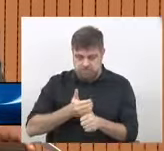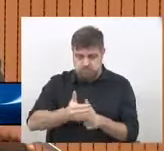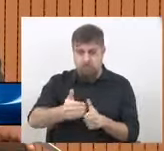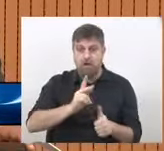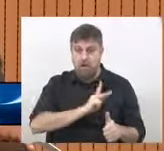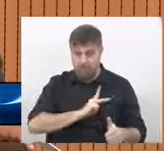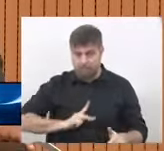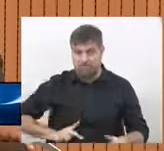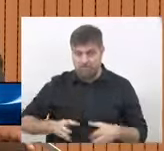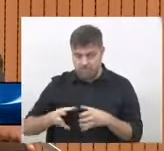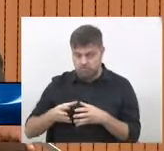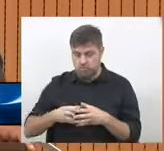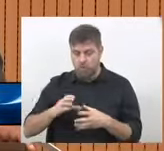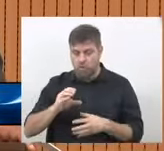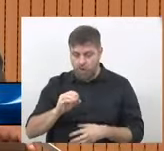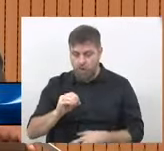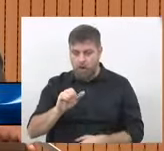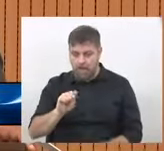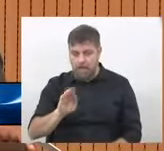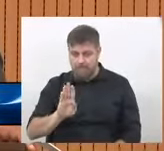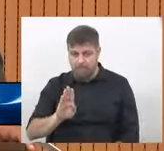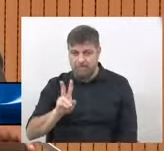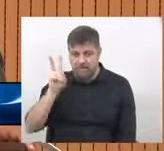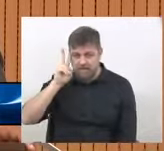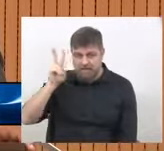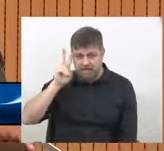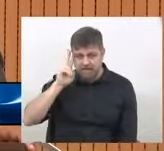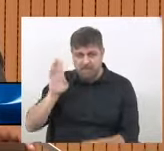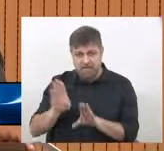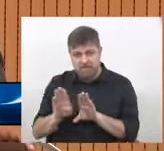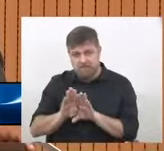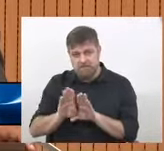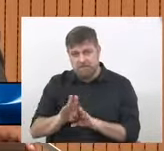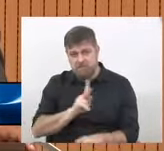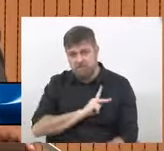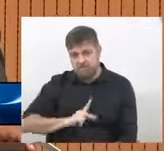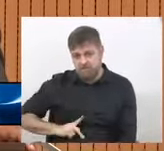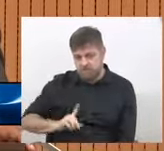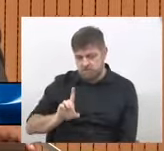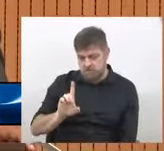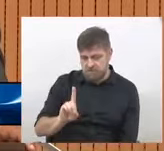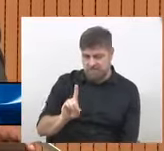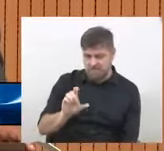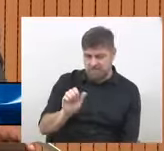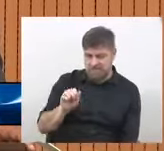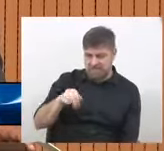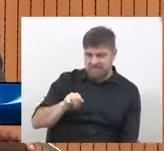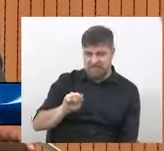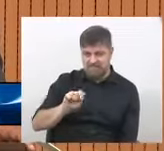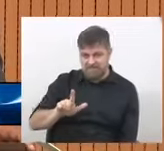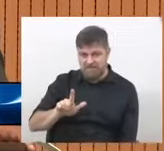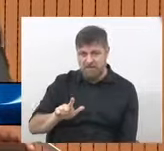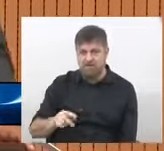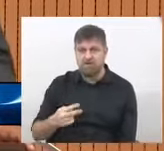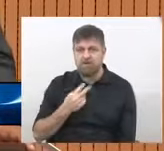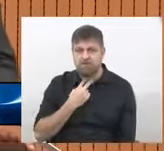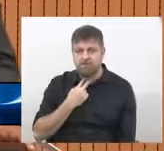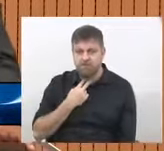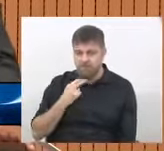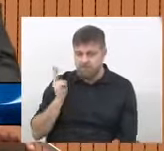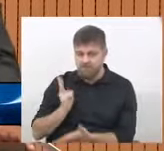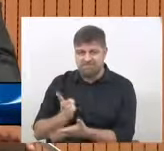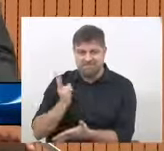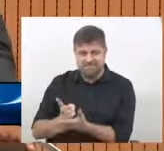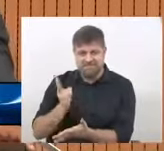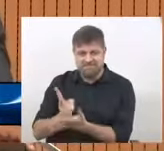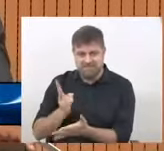terceira reeleição, e lembrar também, doutor Daniel, que não é bom para a democracia se perpetuar no